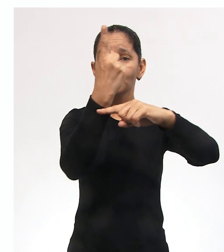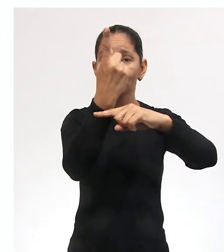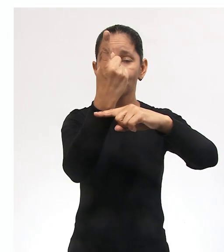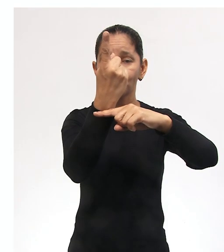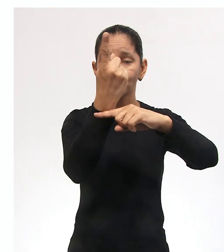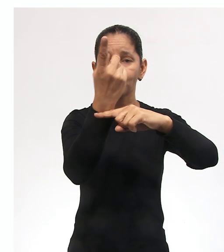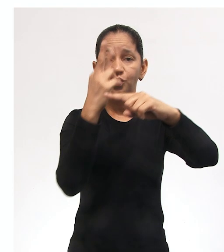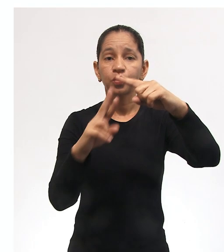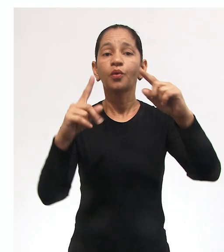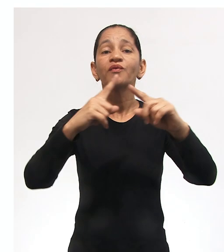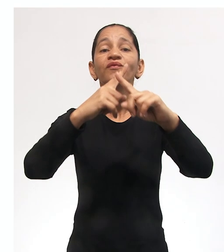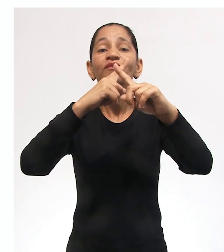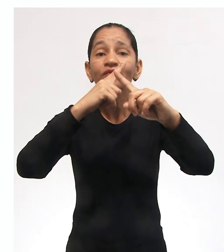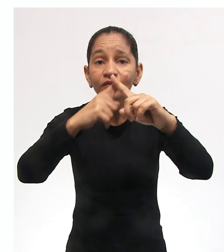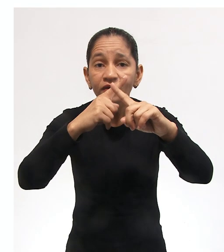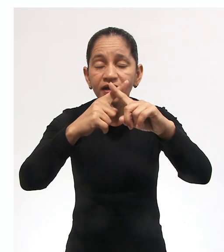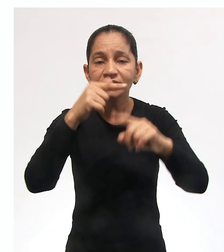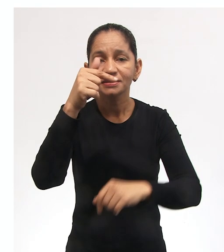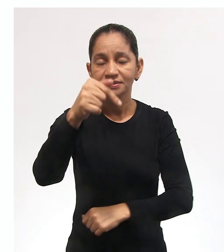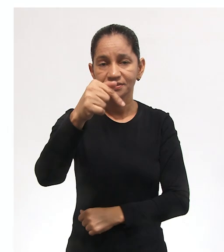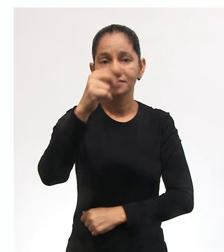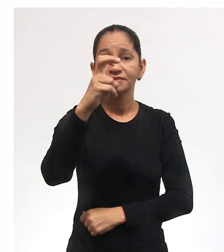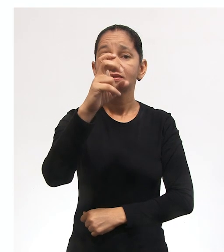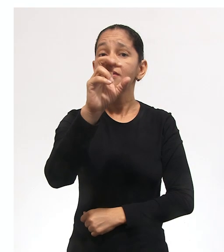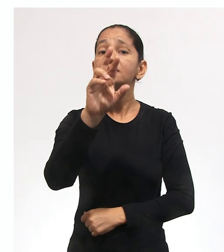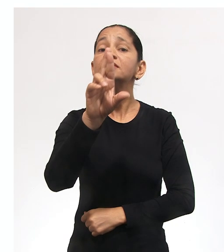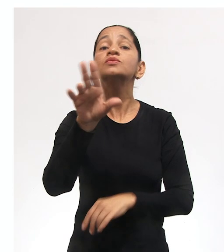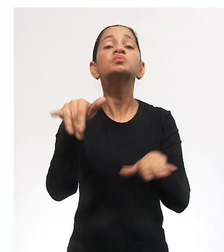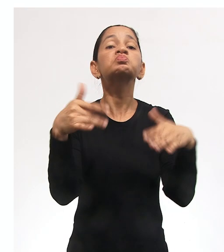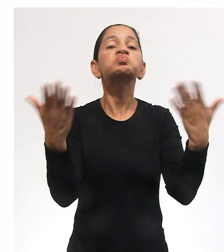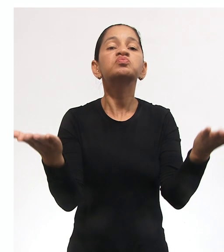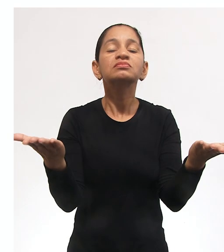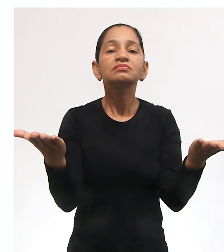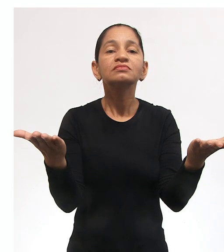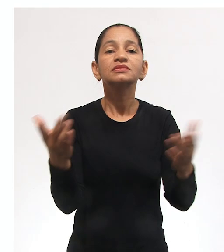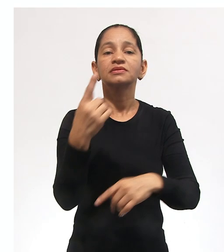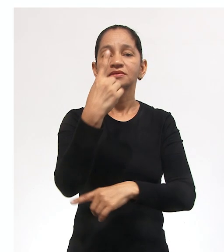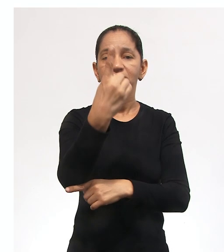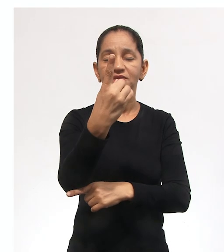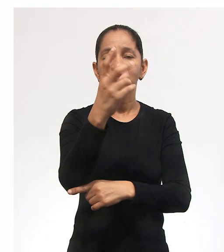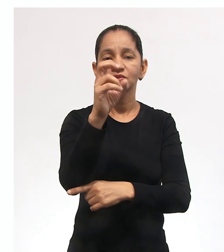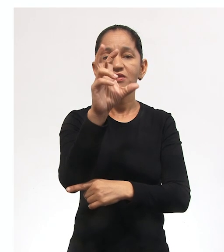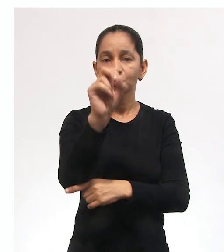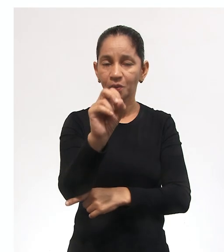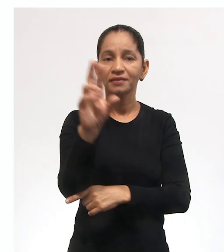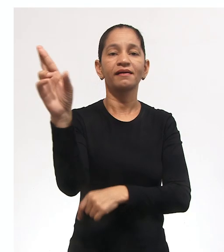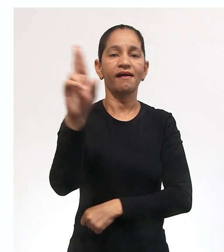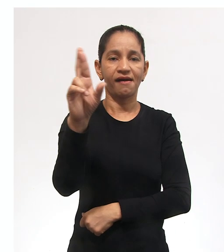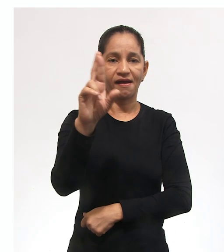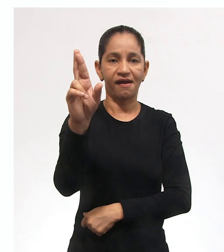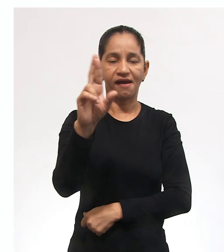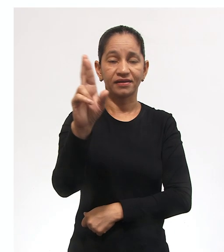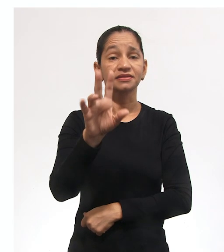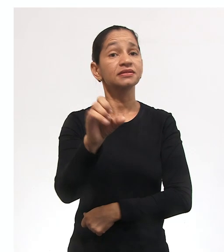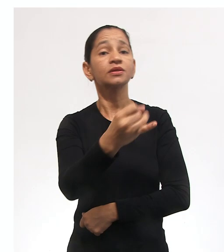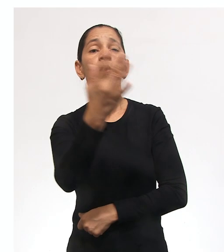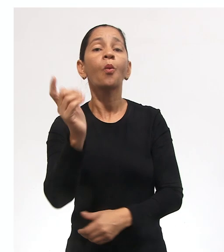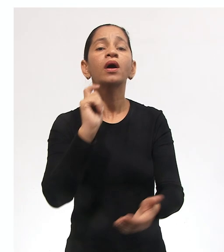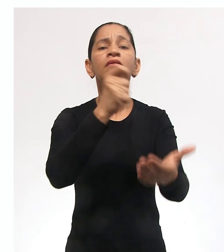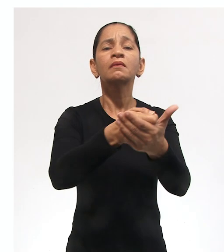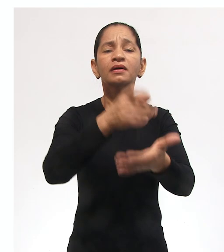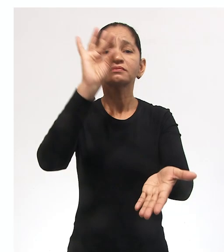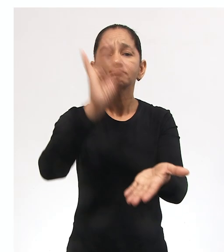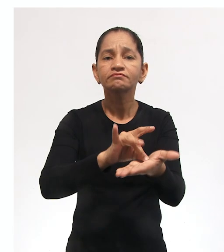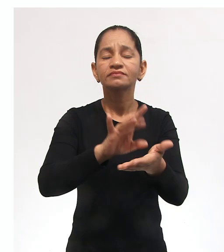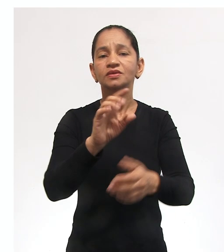caso, 2 vezes 75. E 2 vezes 75, R$150. Ou seja, eu ia pagar no